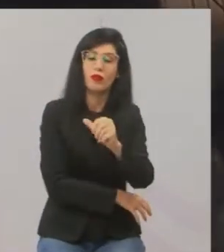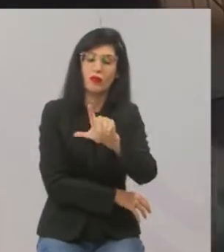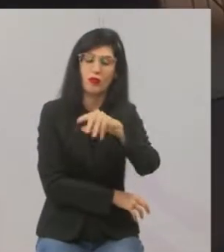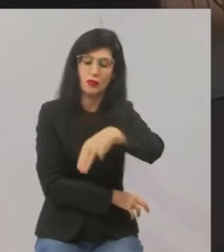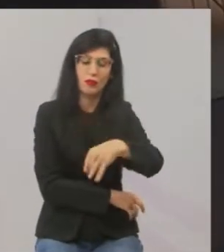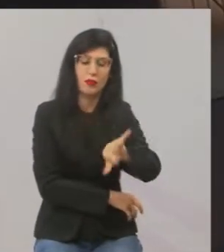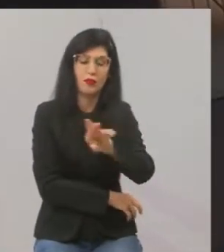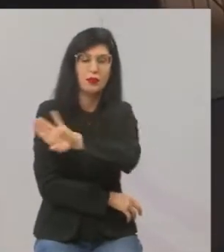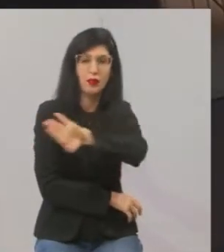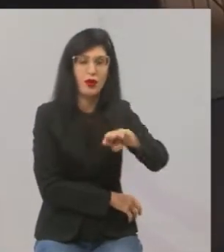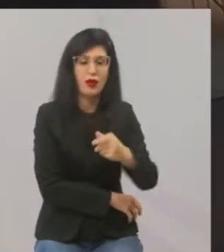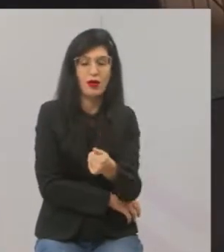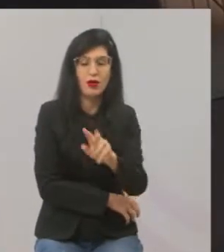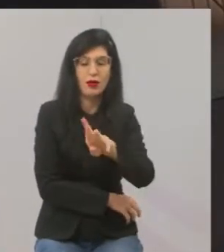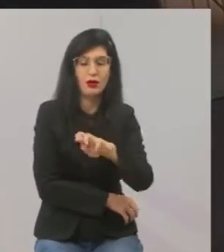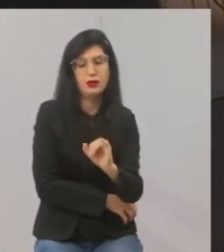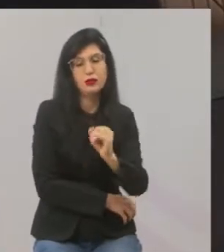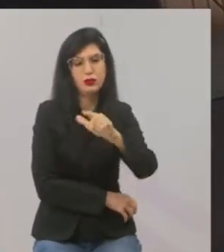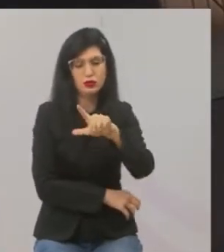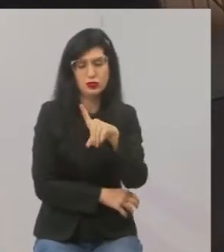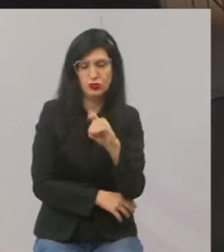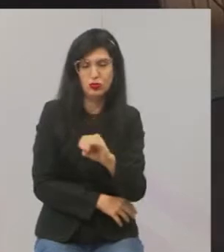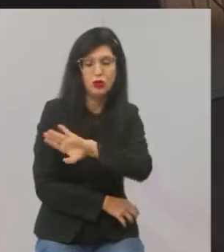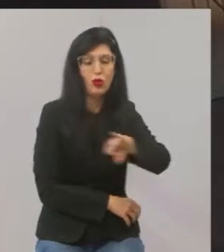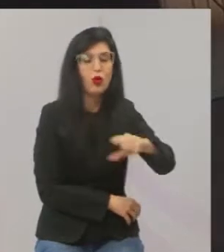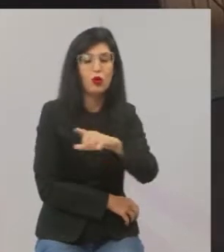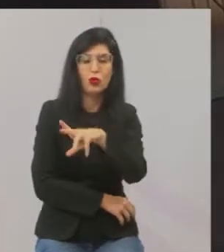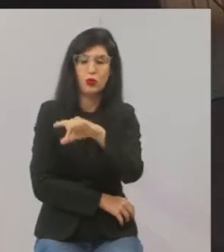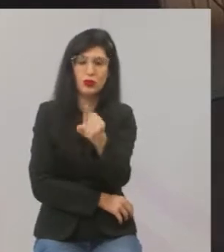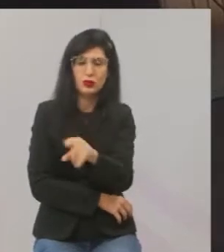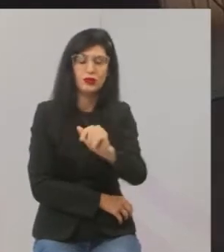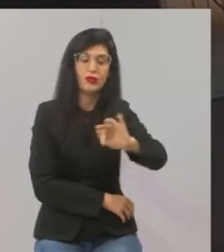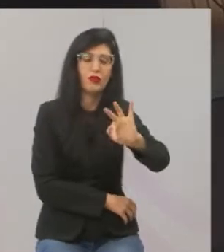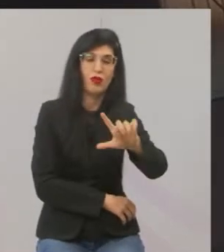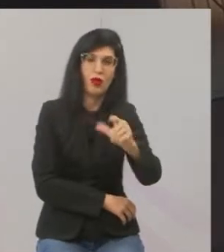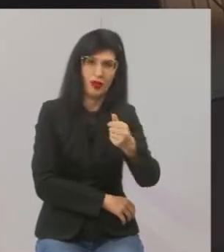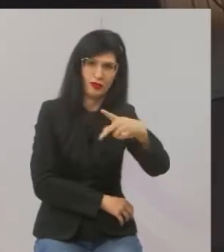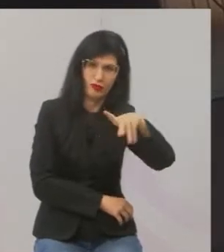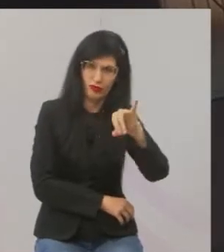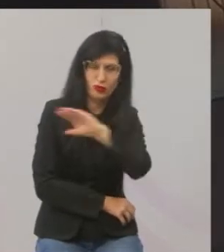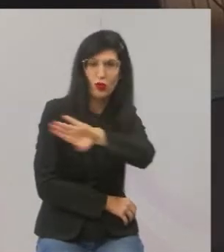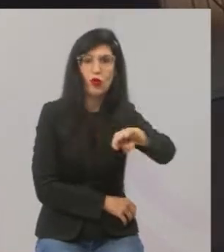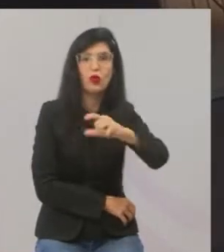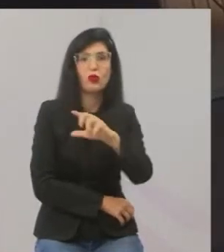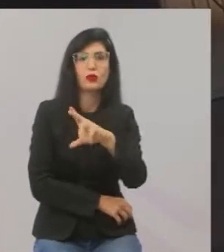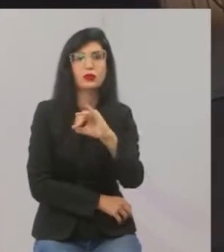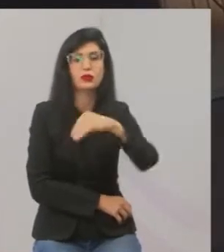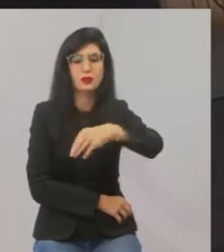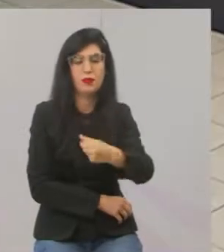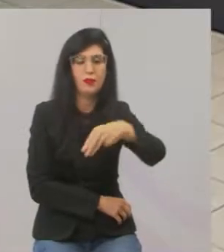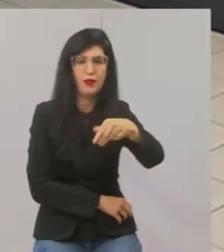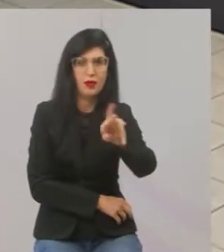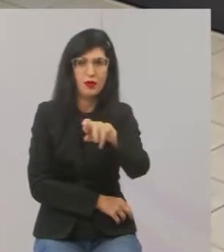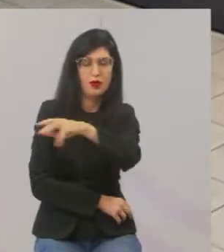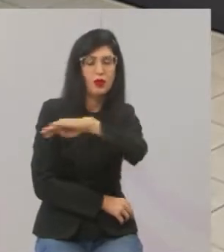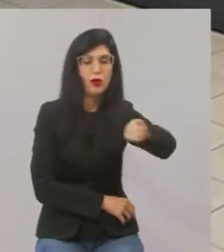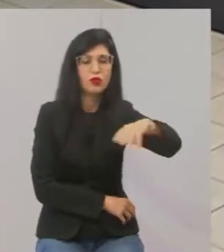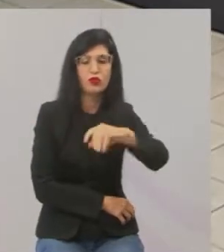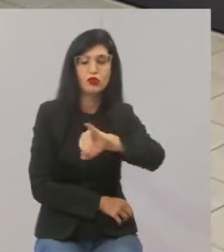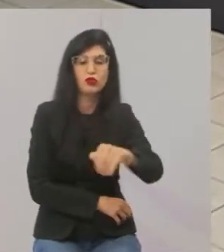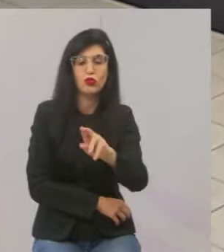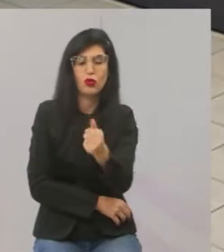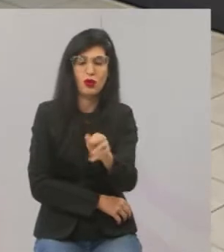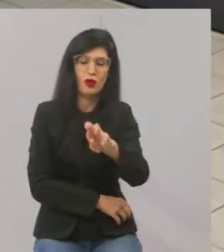Lua, Arildo Batista, Luiz Flávio, Lucimar Ponciano, Juarez